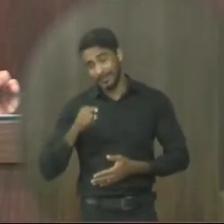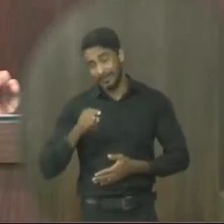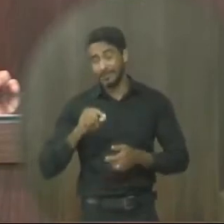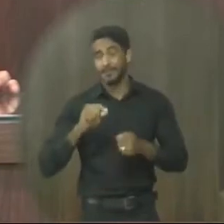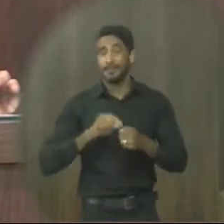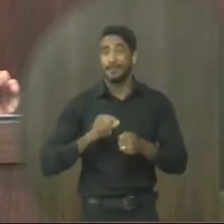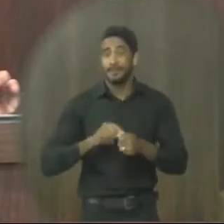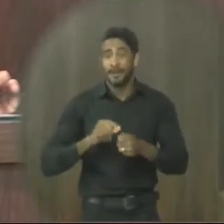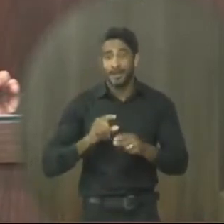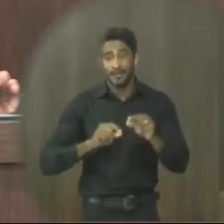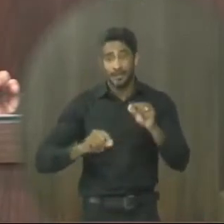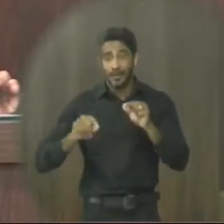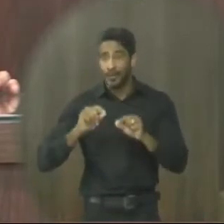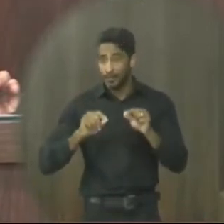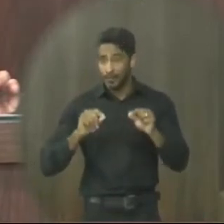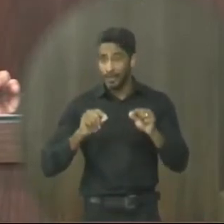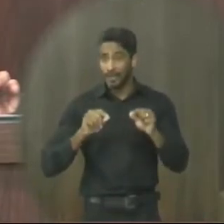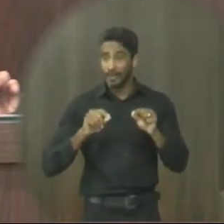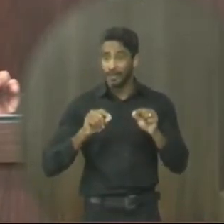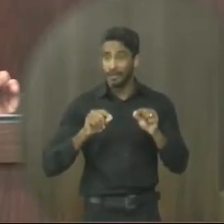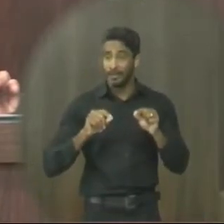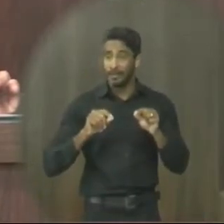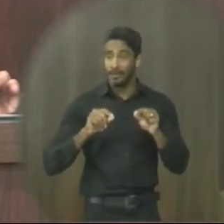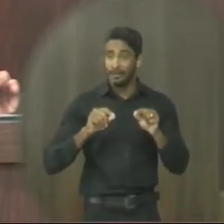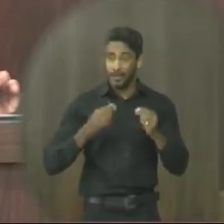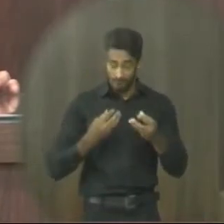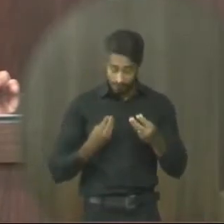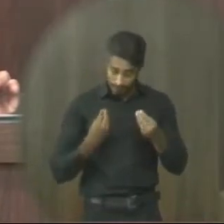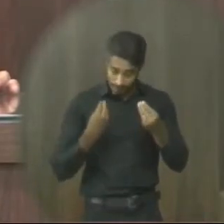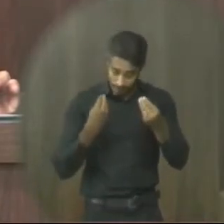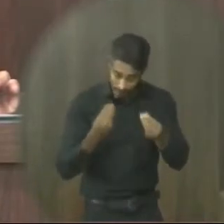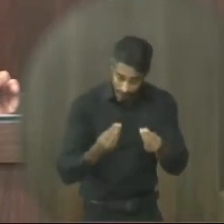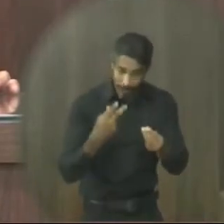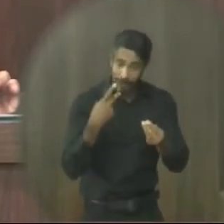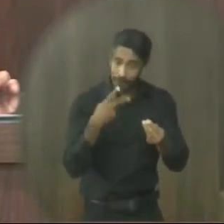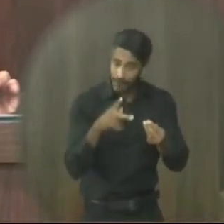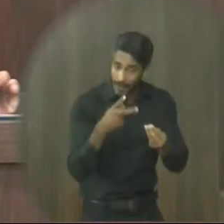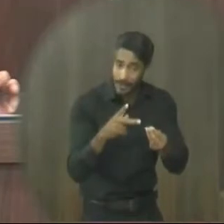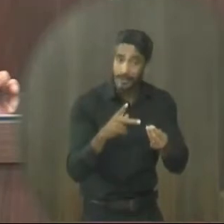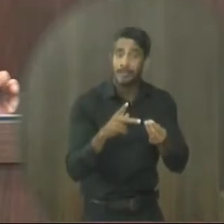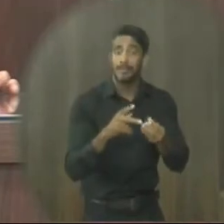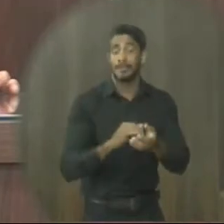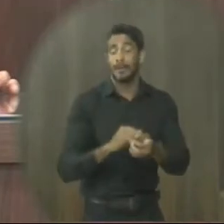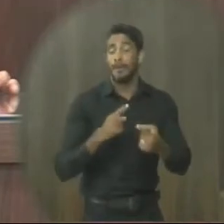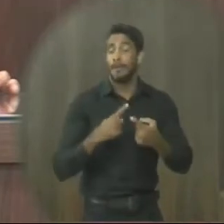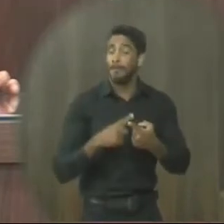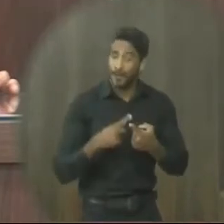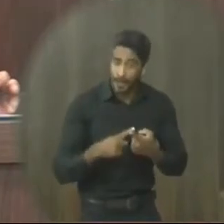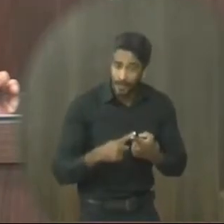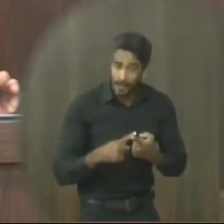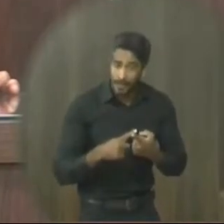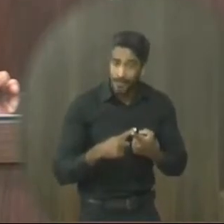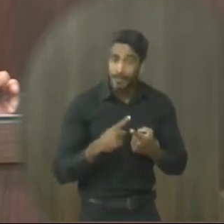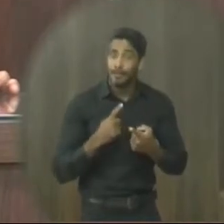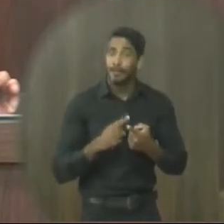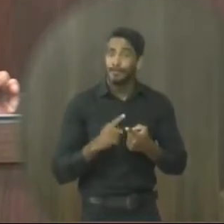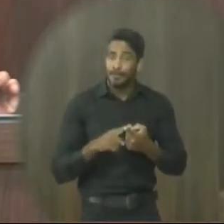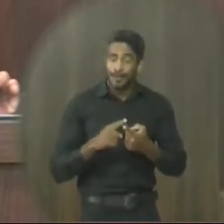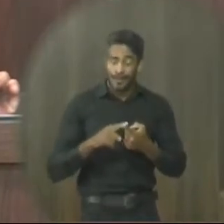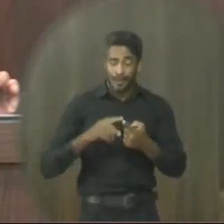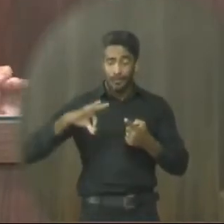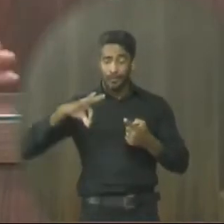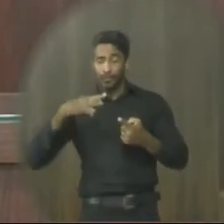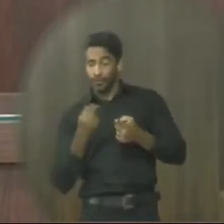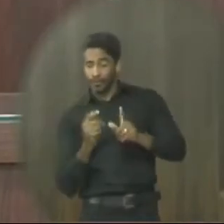faz por merecer, né, aquilo que lhes assistem. Porque também faltou da